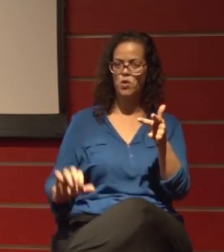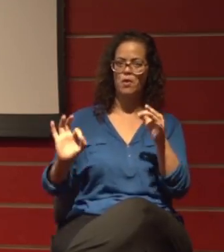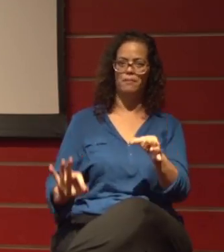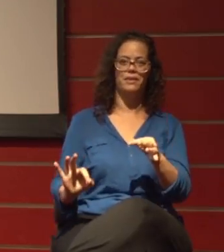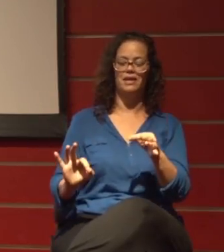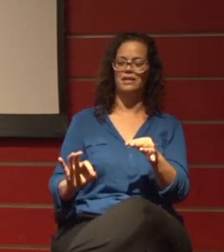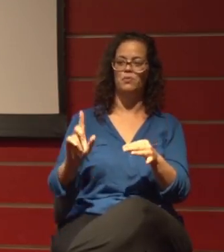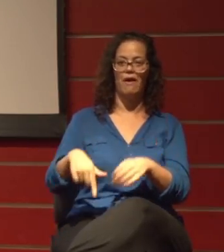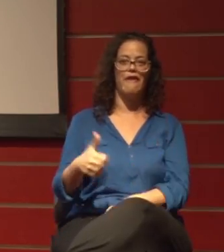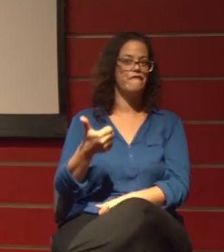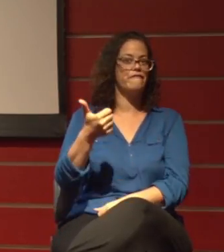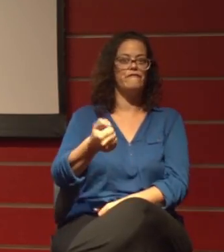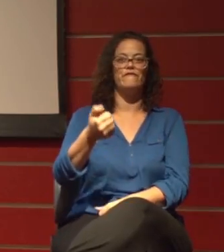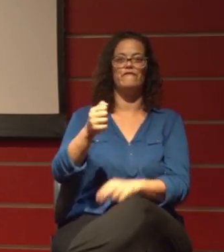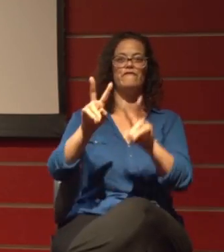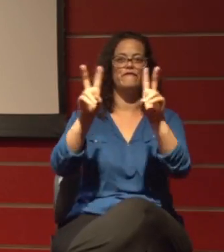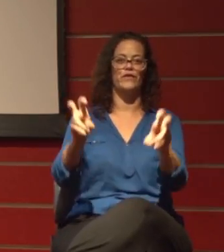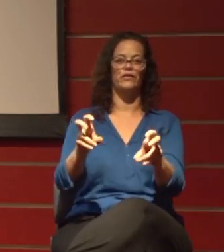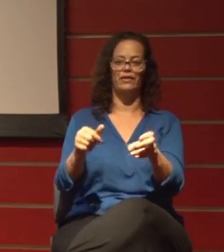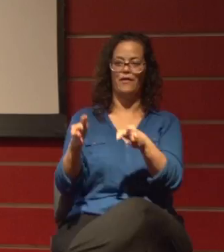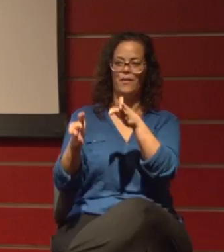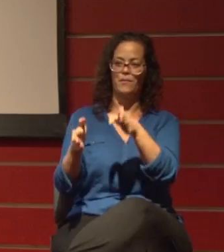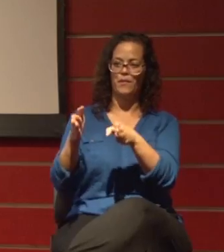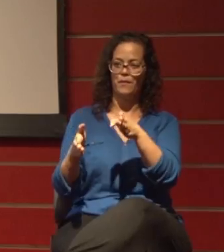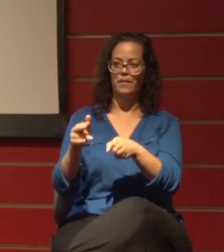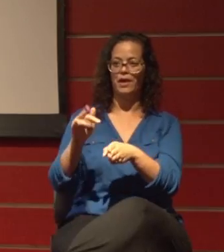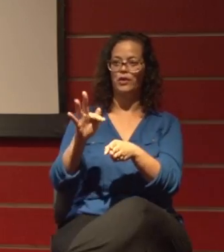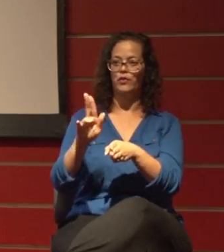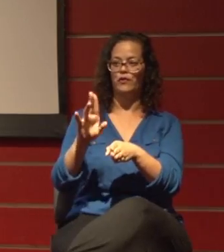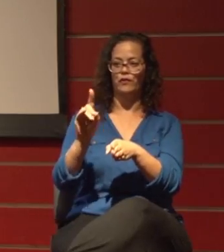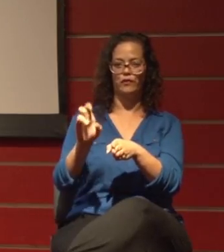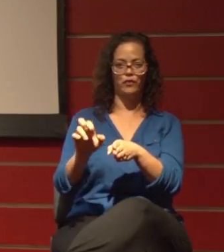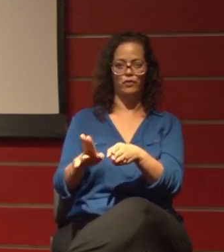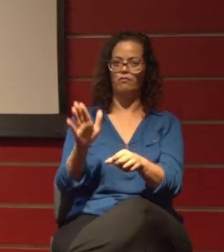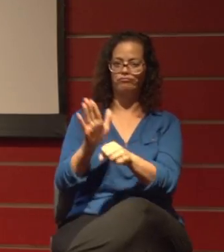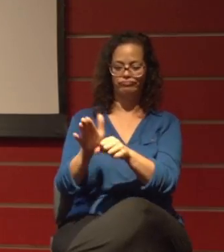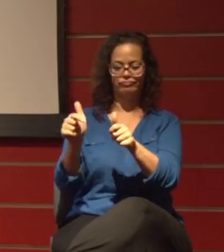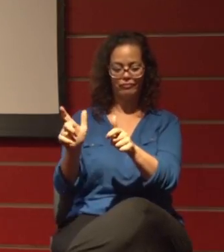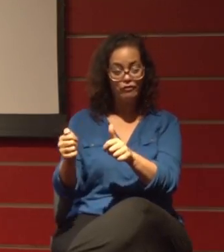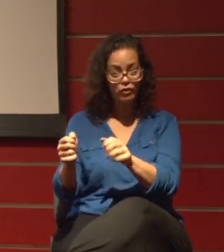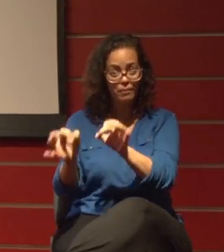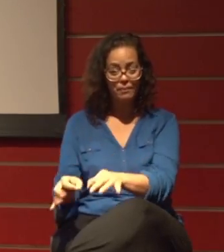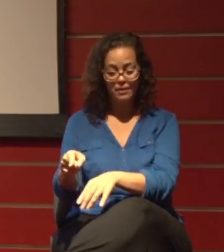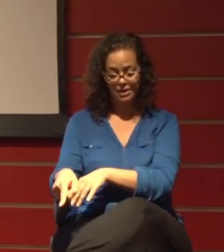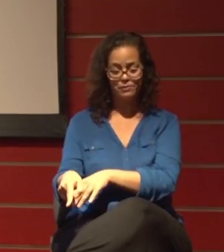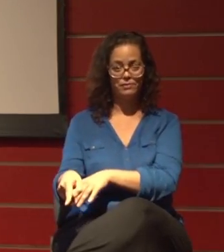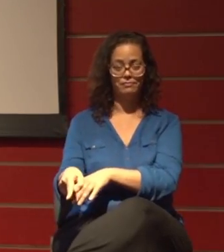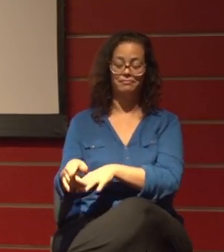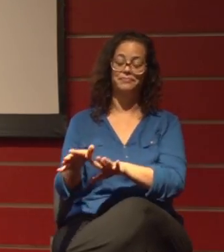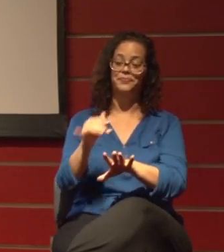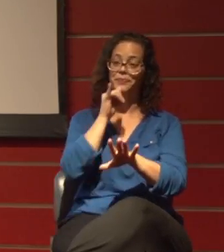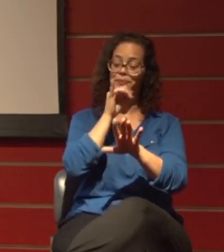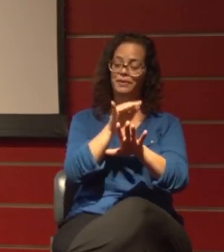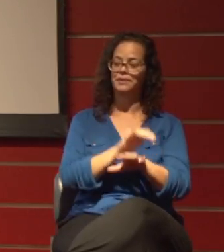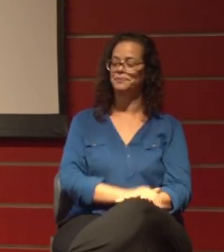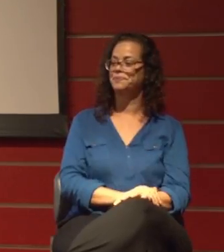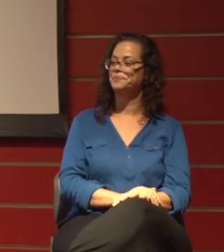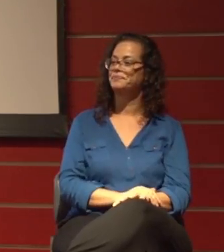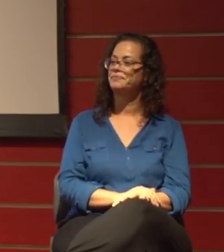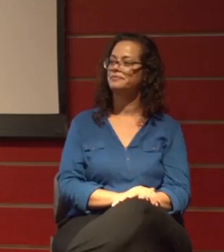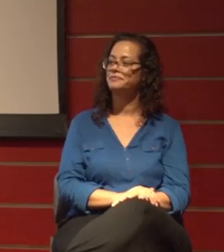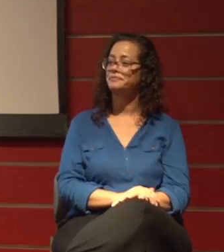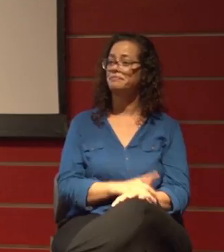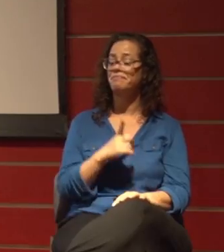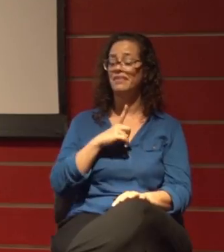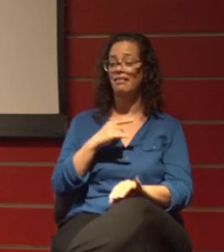fodeu da história é aquele por exemplo em que ela descobre que sei lá a a